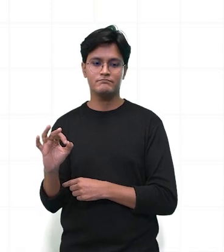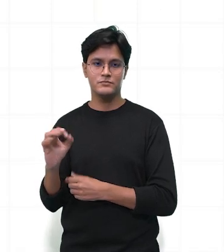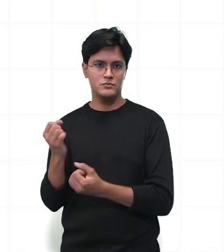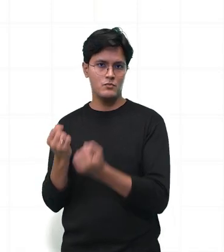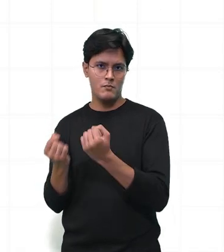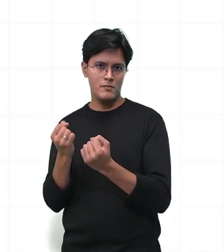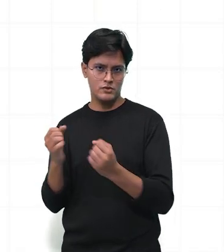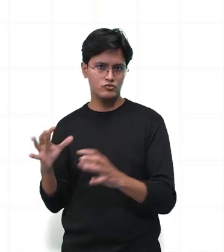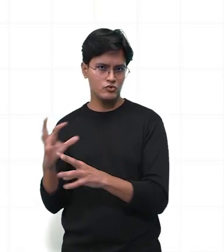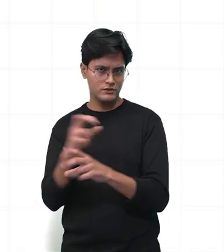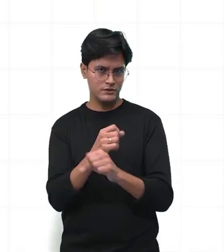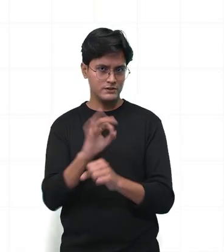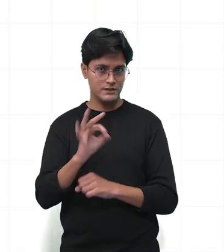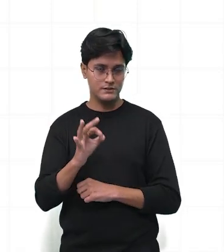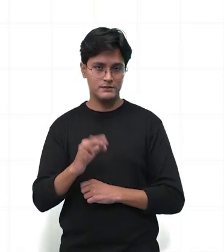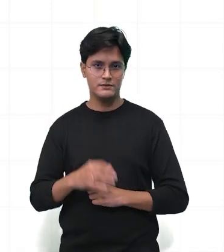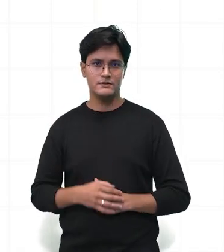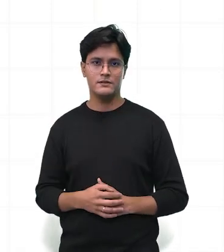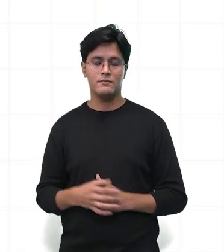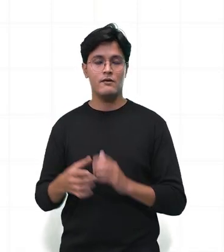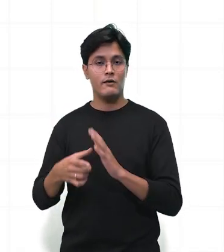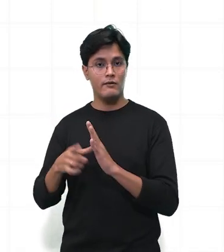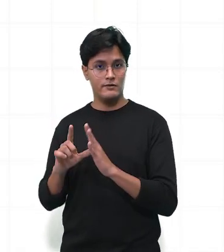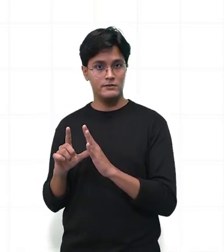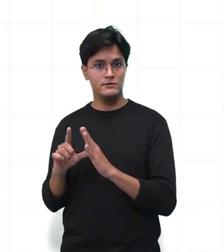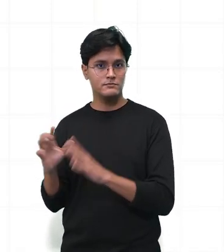Diana. Tudo bem?